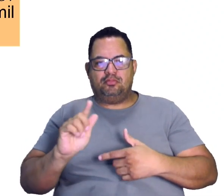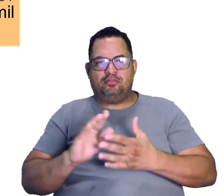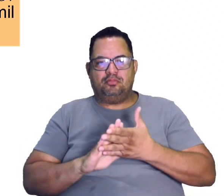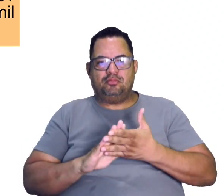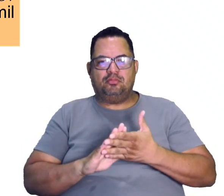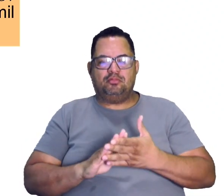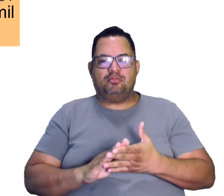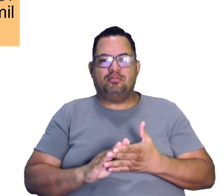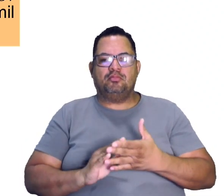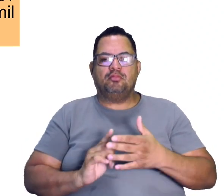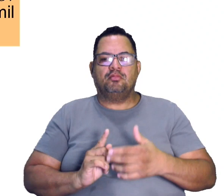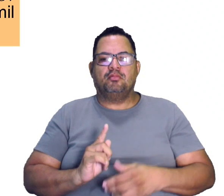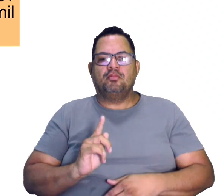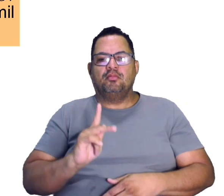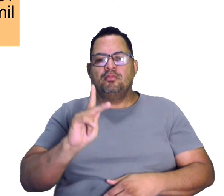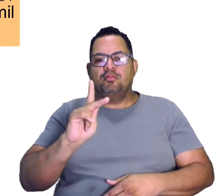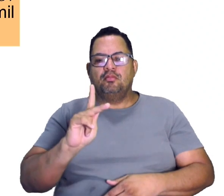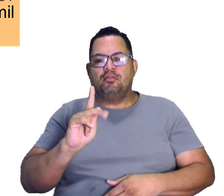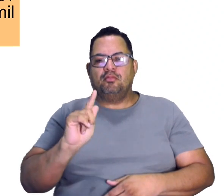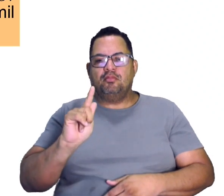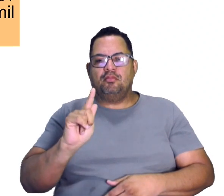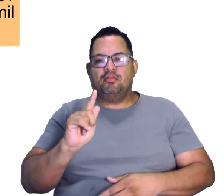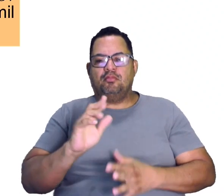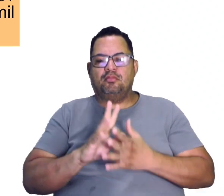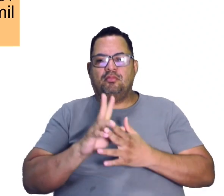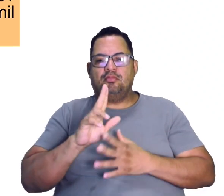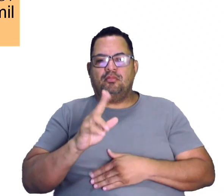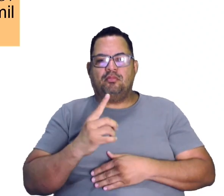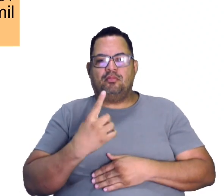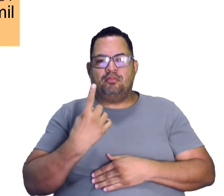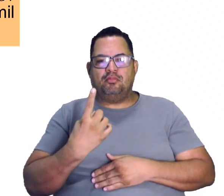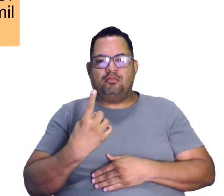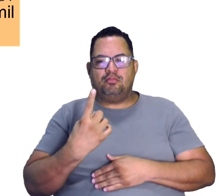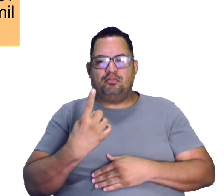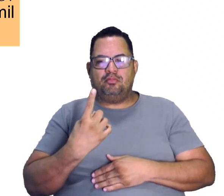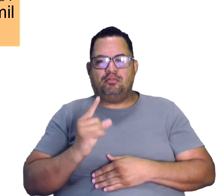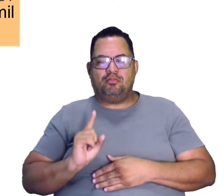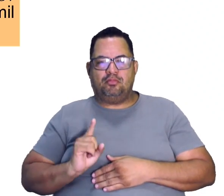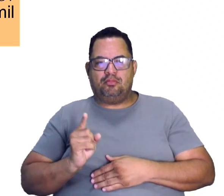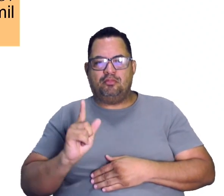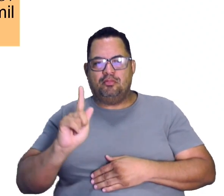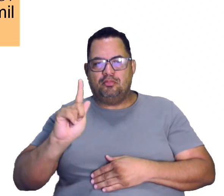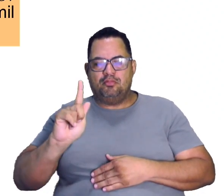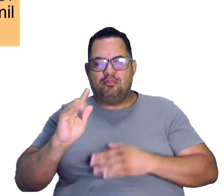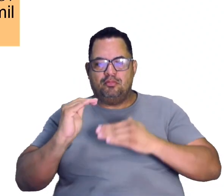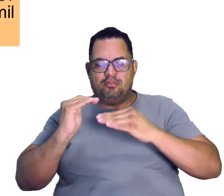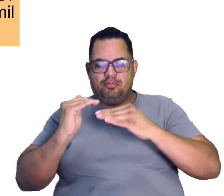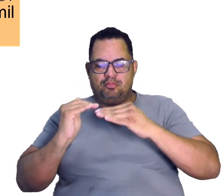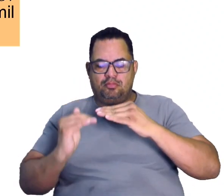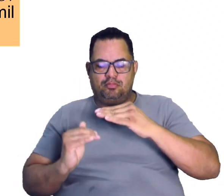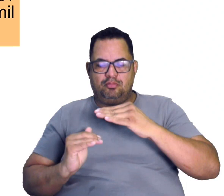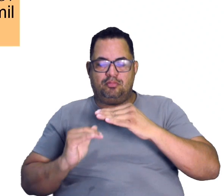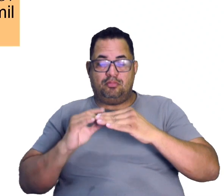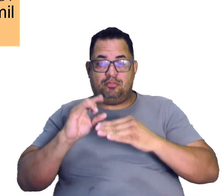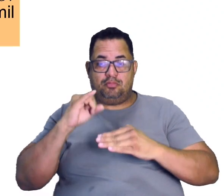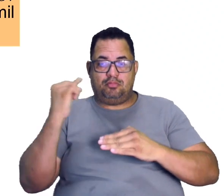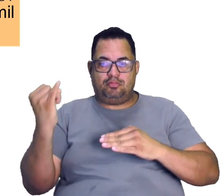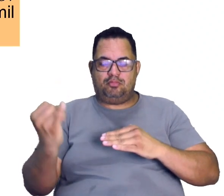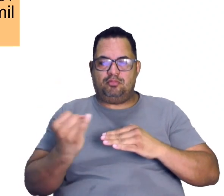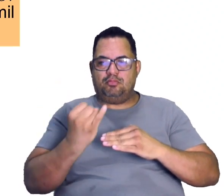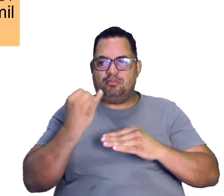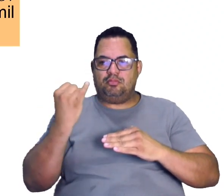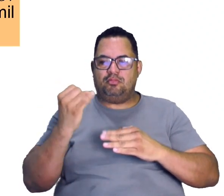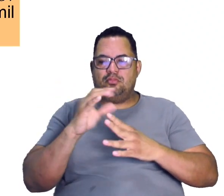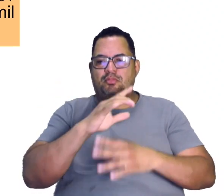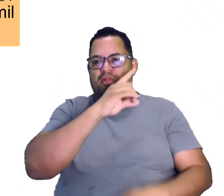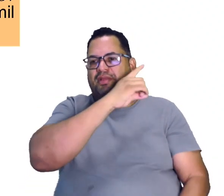equivalente, o quilograma equivale a 1000 gramas. É importante você, no